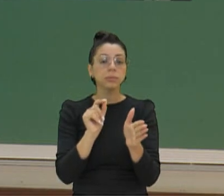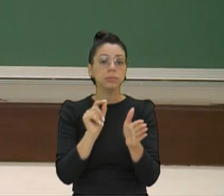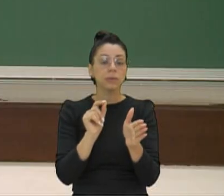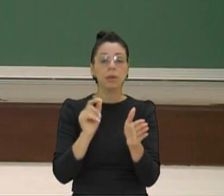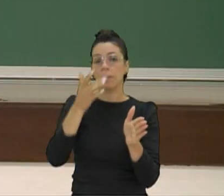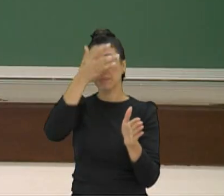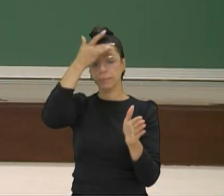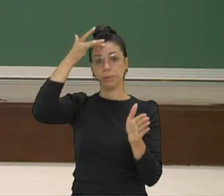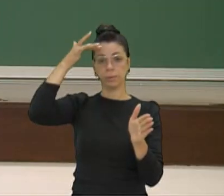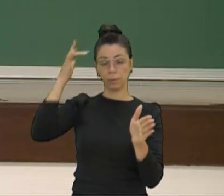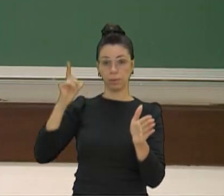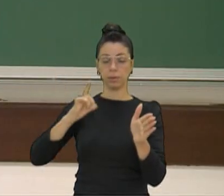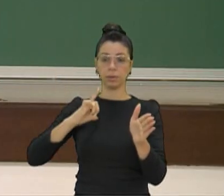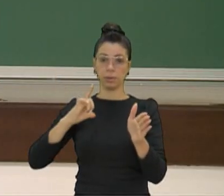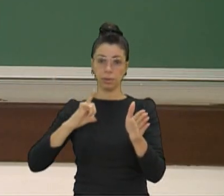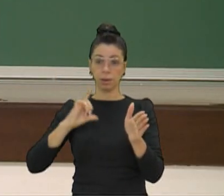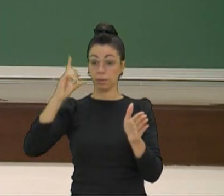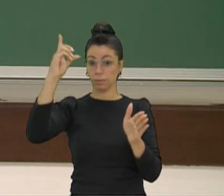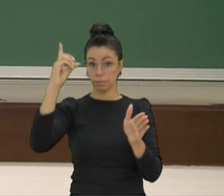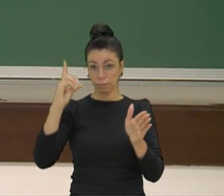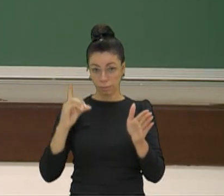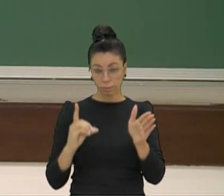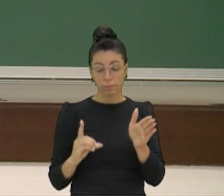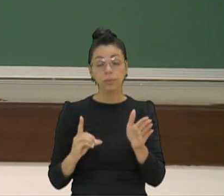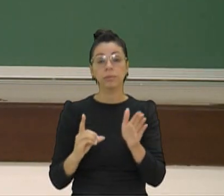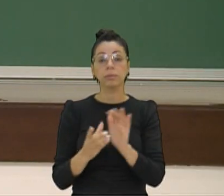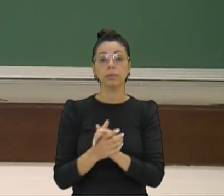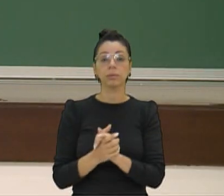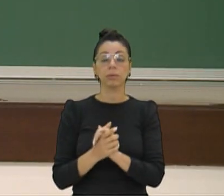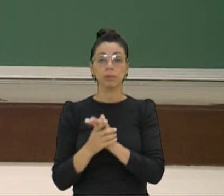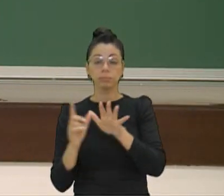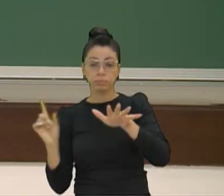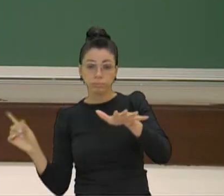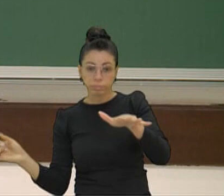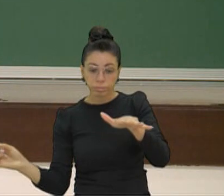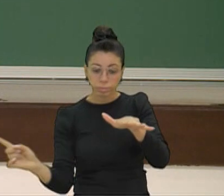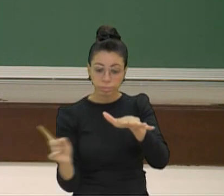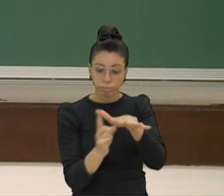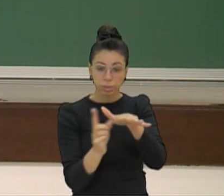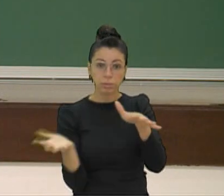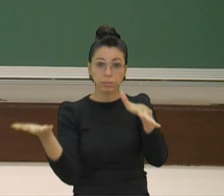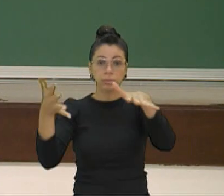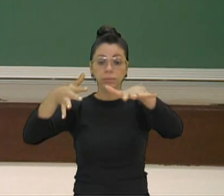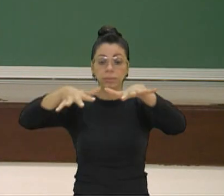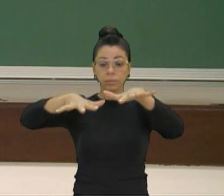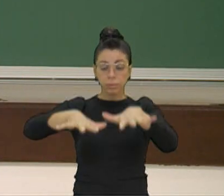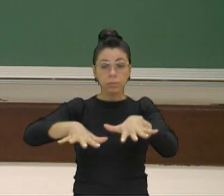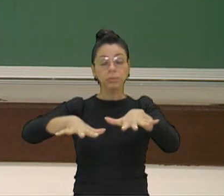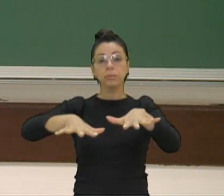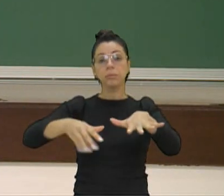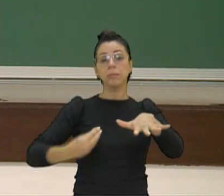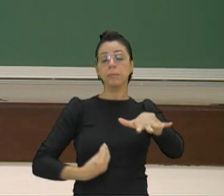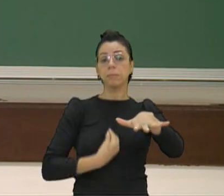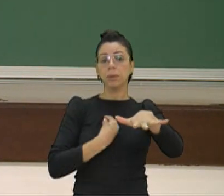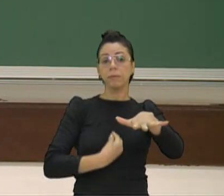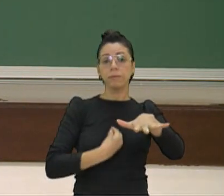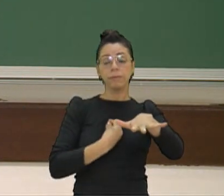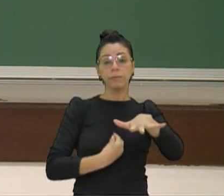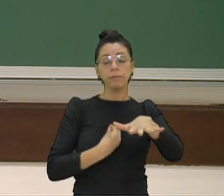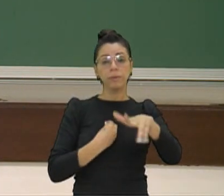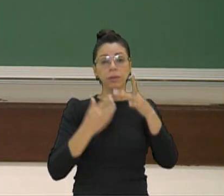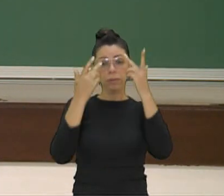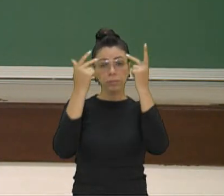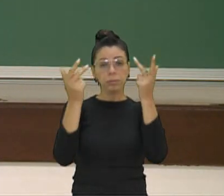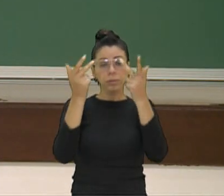uma pessoa que tem uma certa dificuldade ser inserida e ter uma vida normal, comum, como todos.